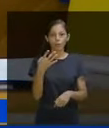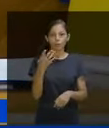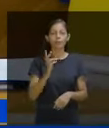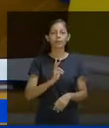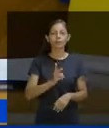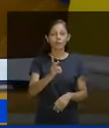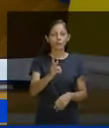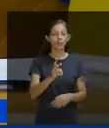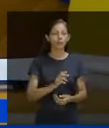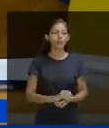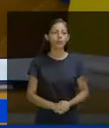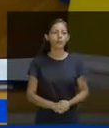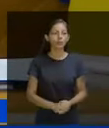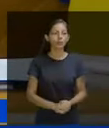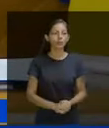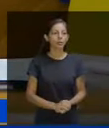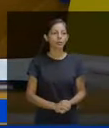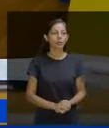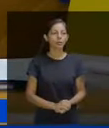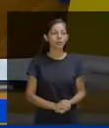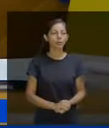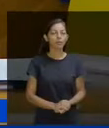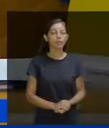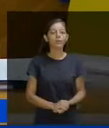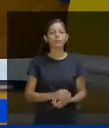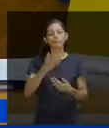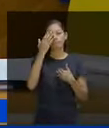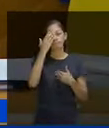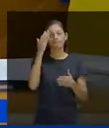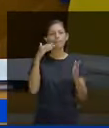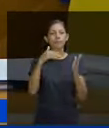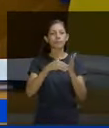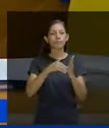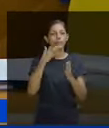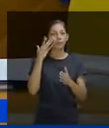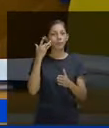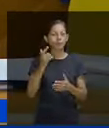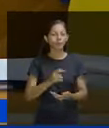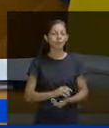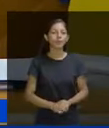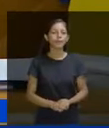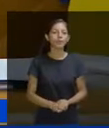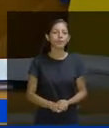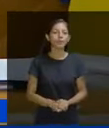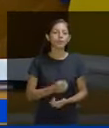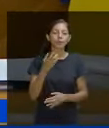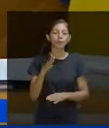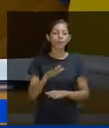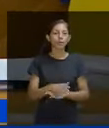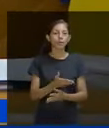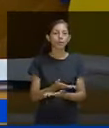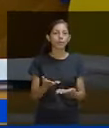nossa penúltima sessão deste mês. Muito obrigado, até amanhã. Tenha uma boa tarde de descanso.